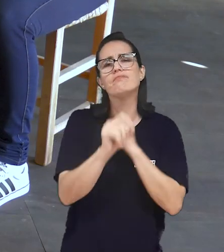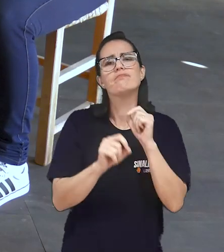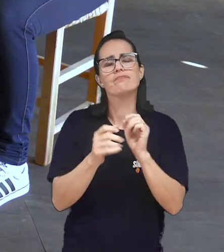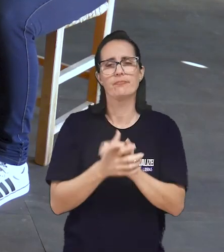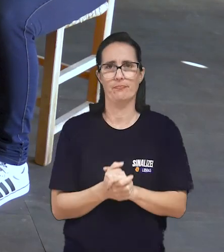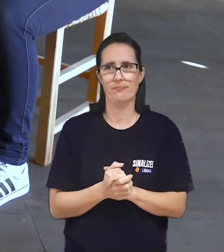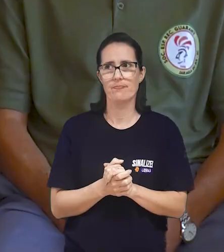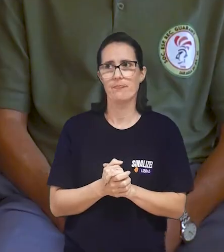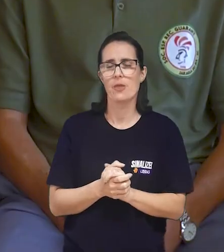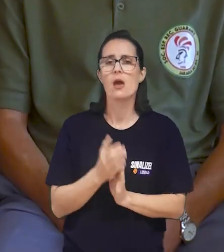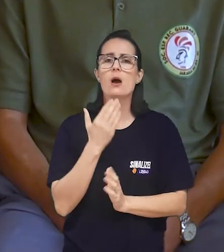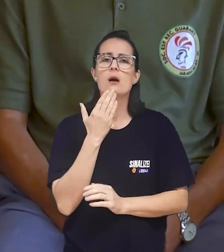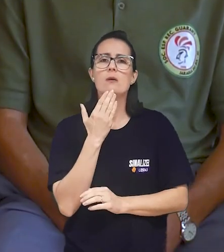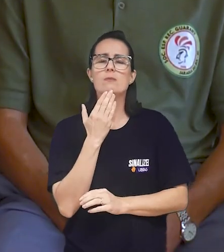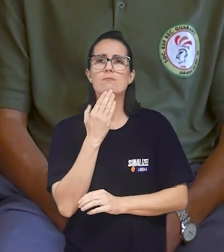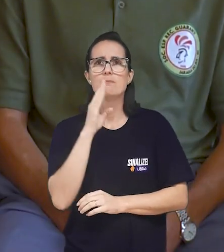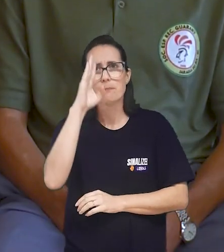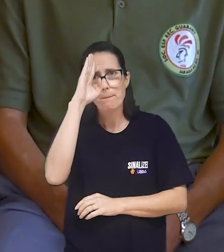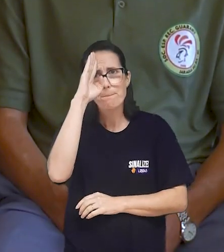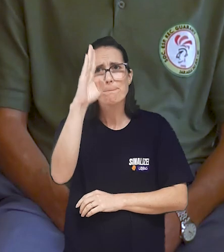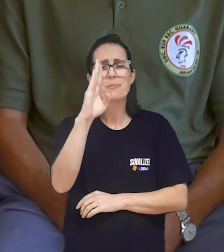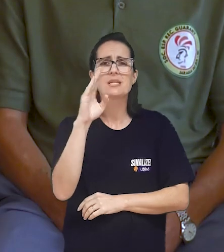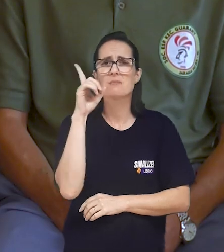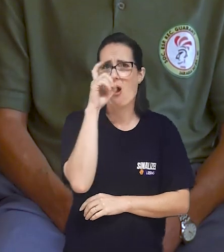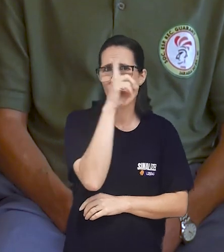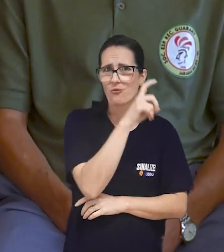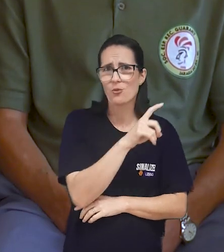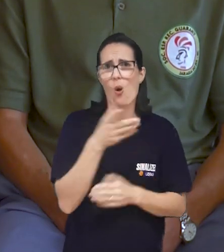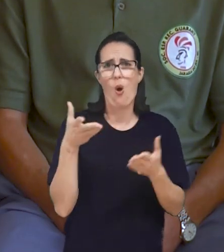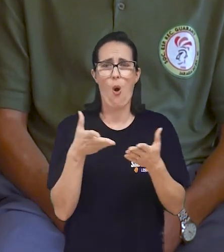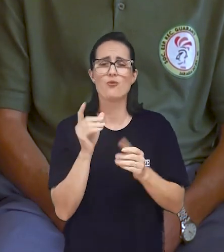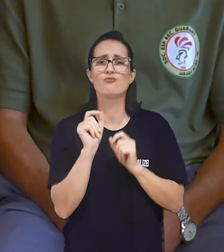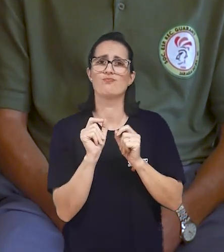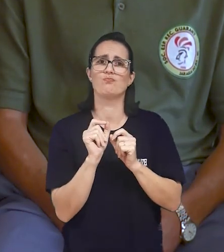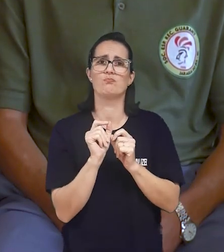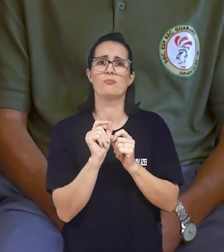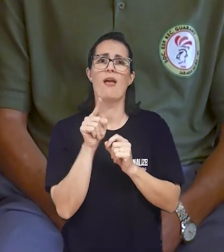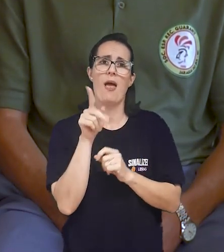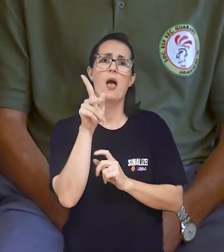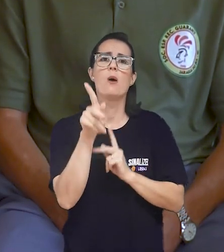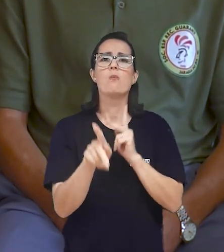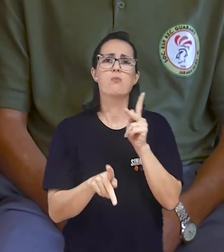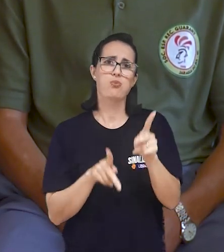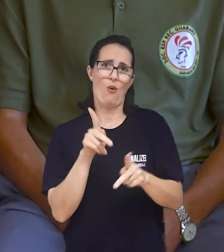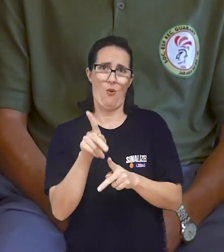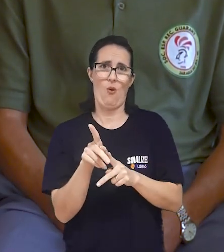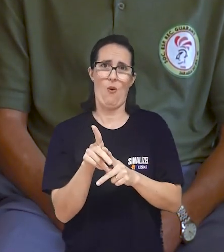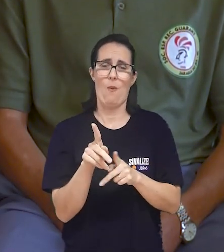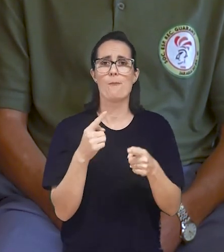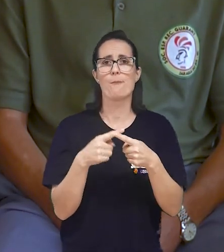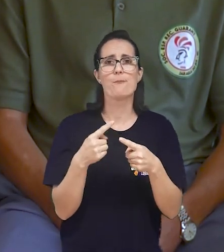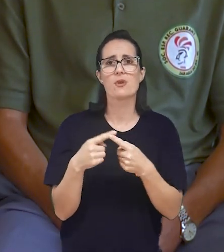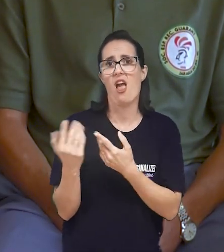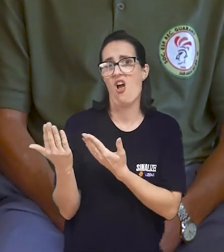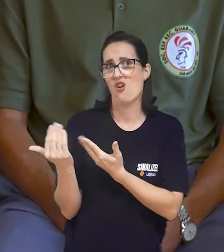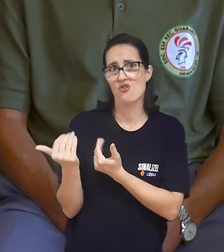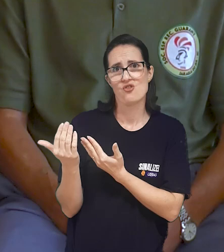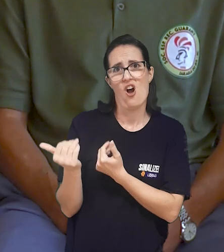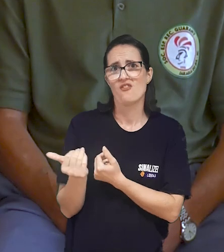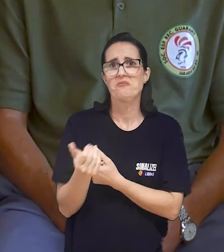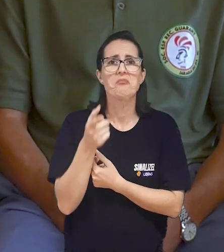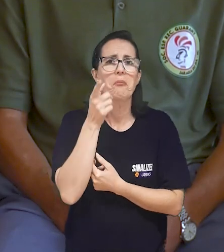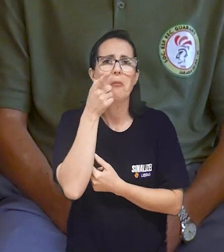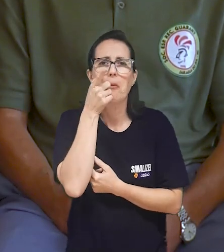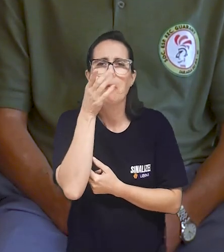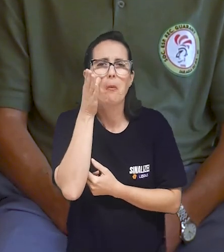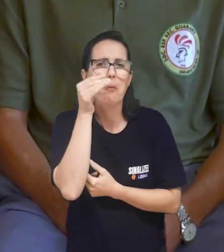A principal dificuldade sim, que a gente tem hoje é a questão do público, né? Os jovens se interessarem por